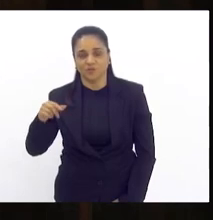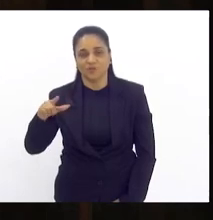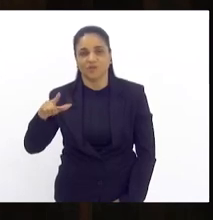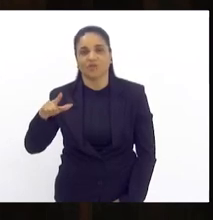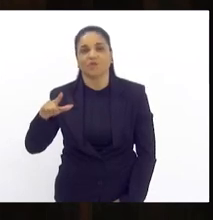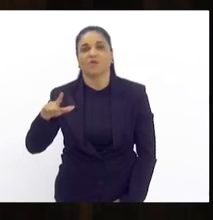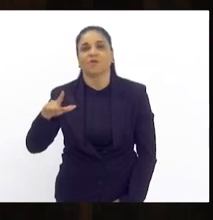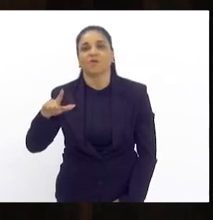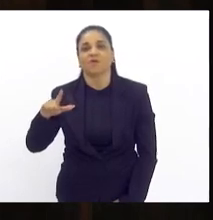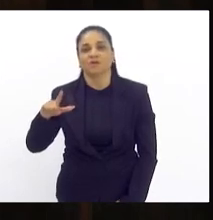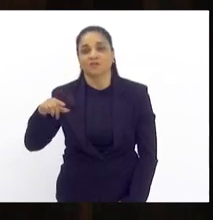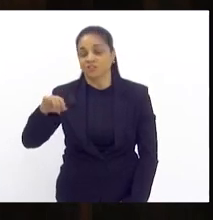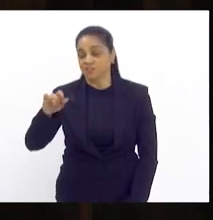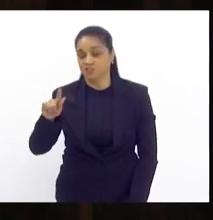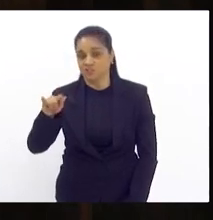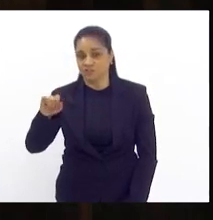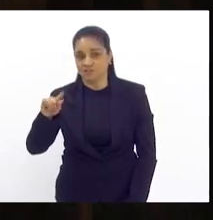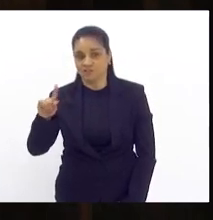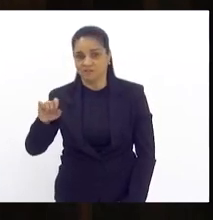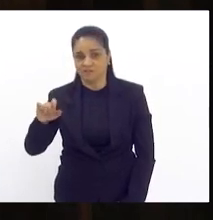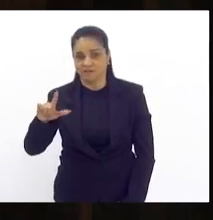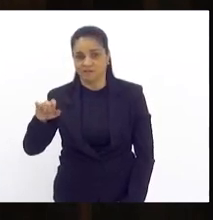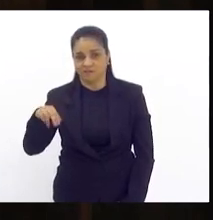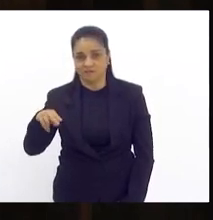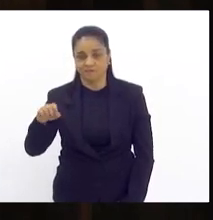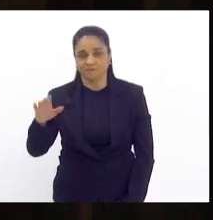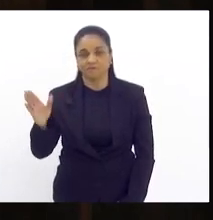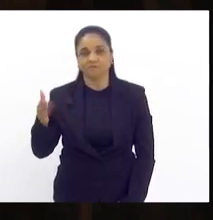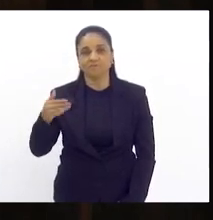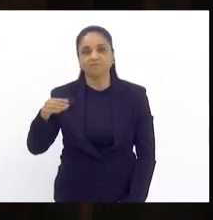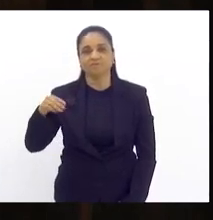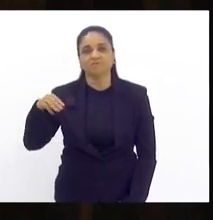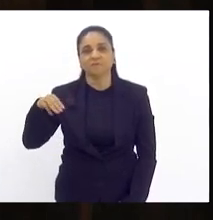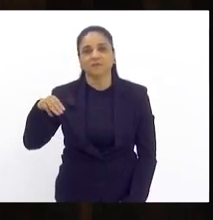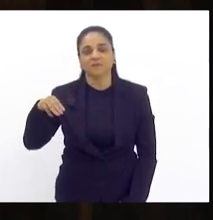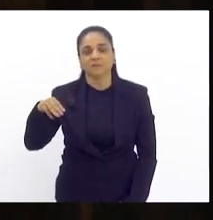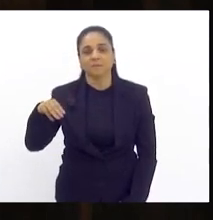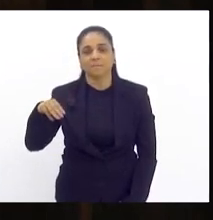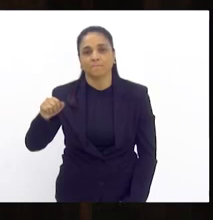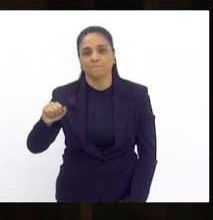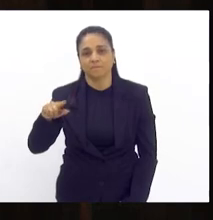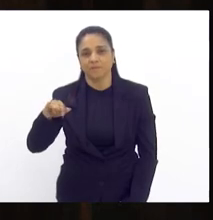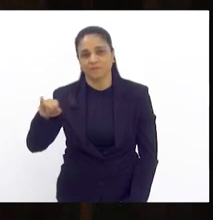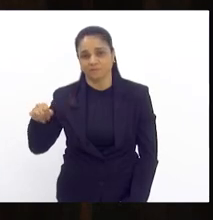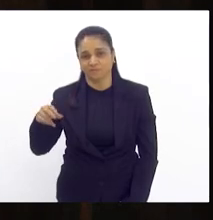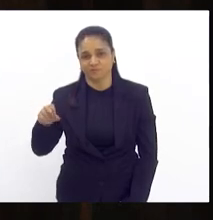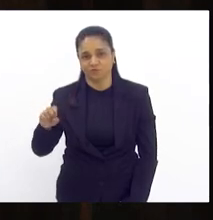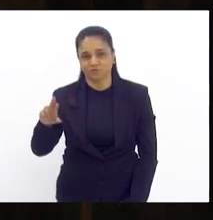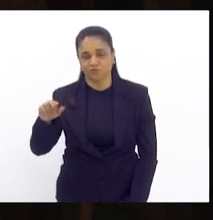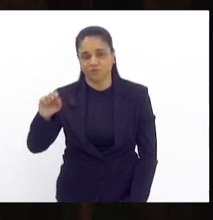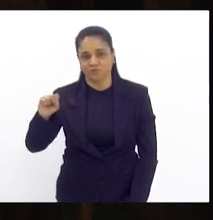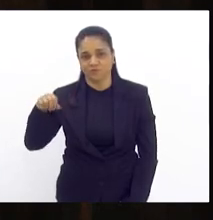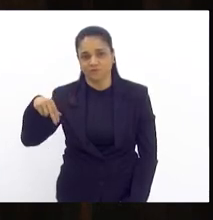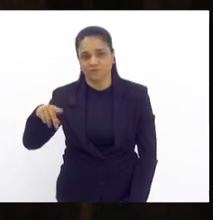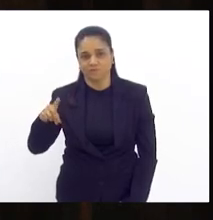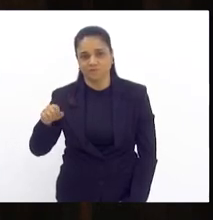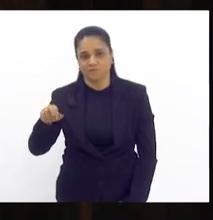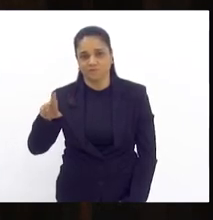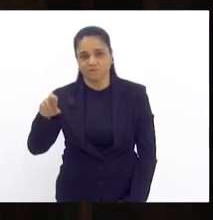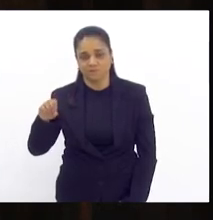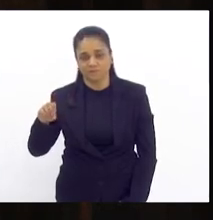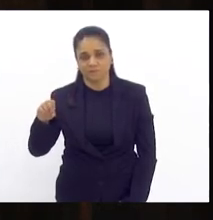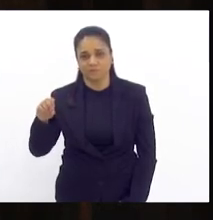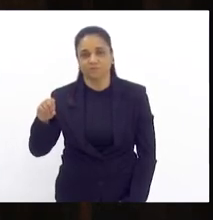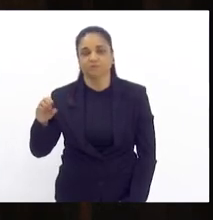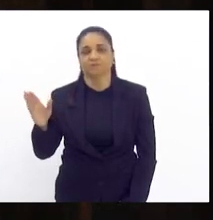Major Gisele Messias Mattioli, Major Sandro Bastos Pinto